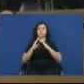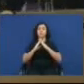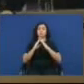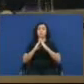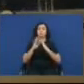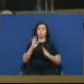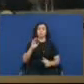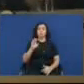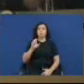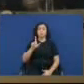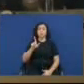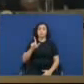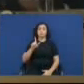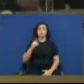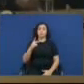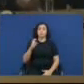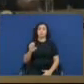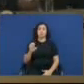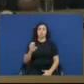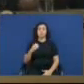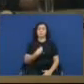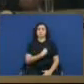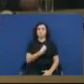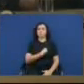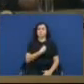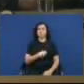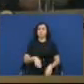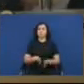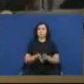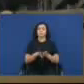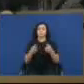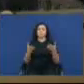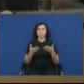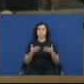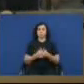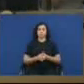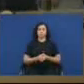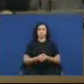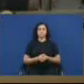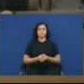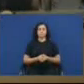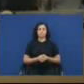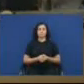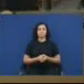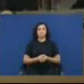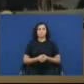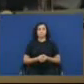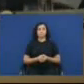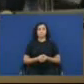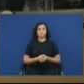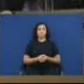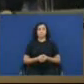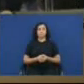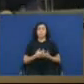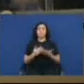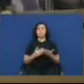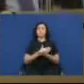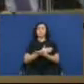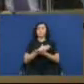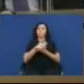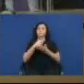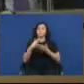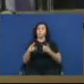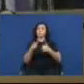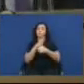o arquiteto Felipe Penedo, que está aqui conosco também, acompanhando a sessão. Senhores, pela ordem, a